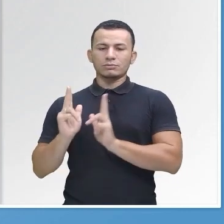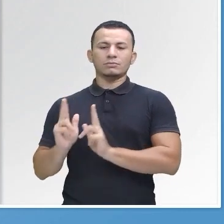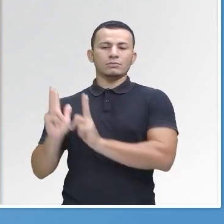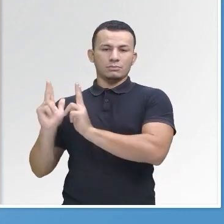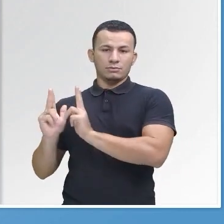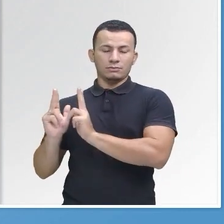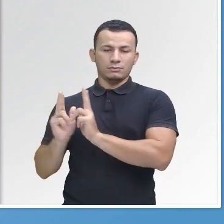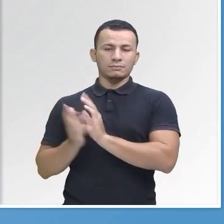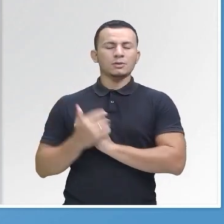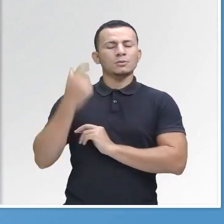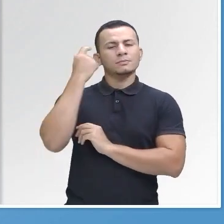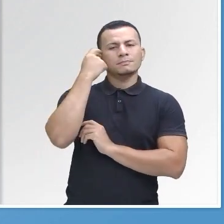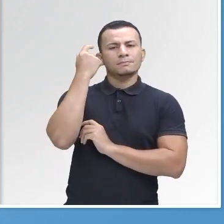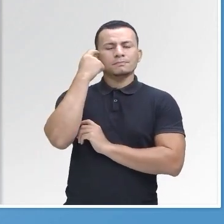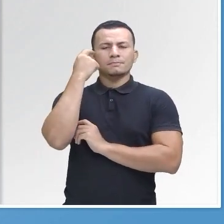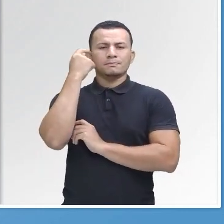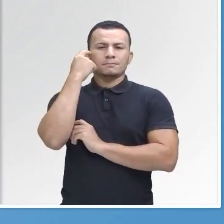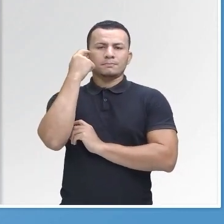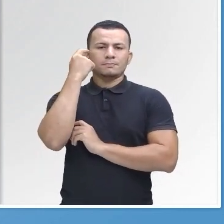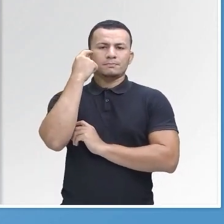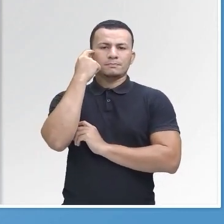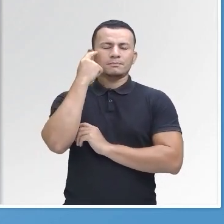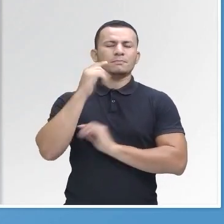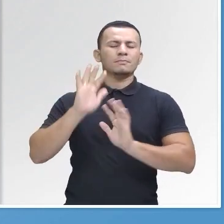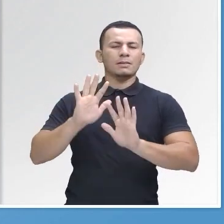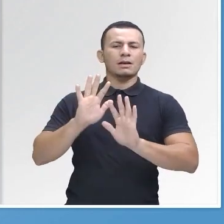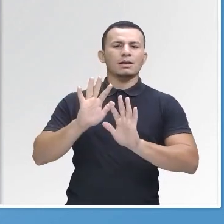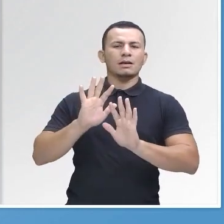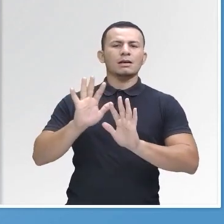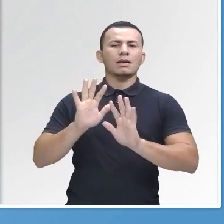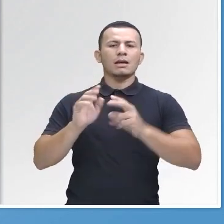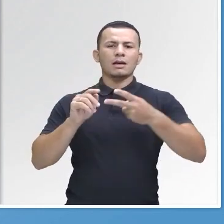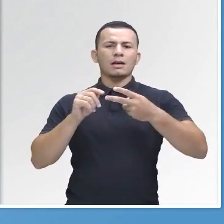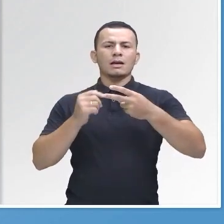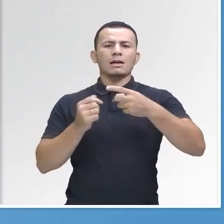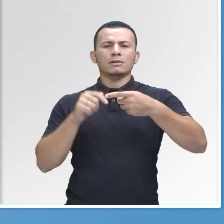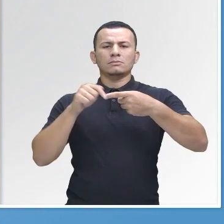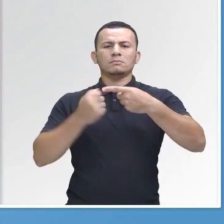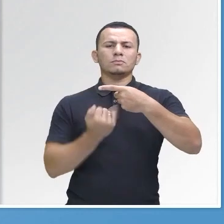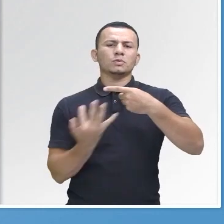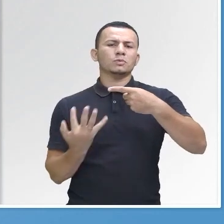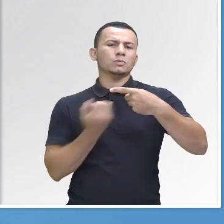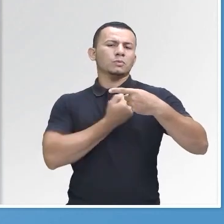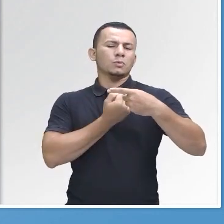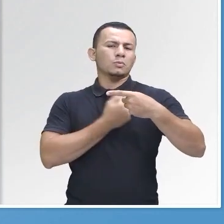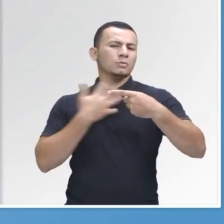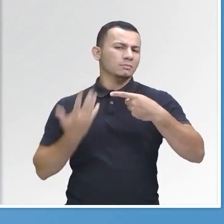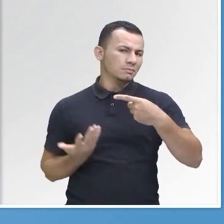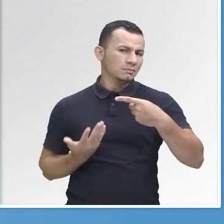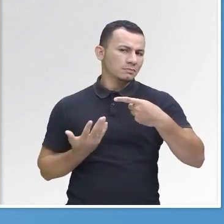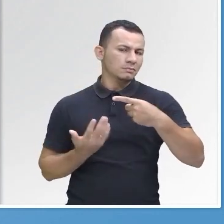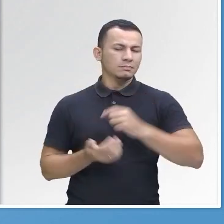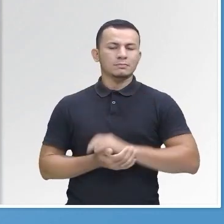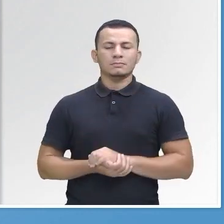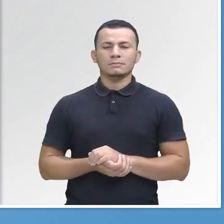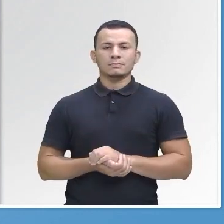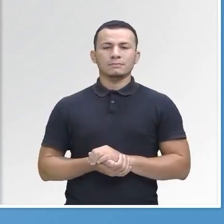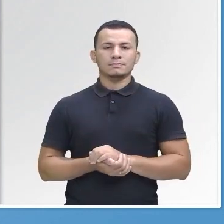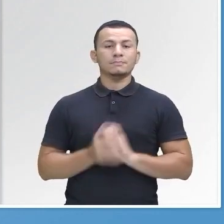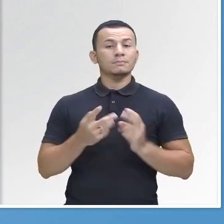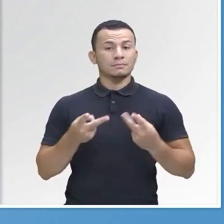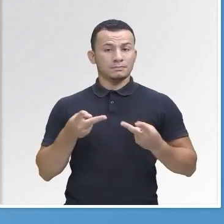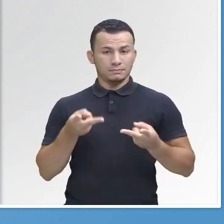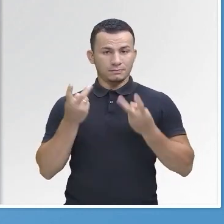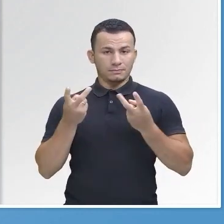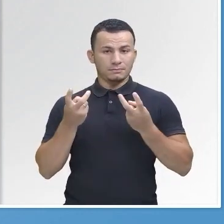vamos pensar no seguinte. Quem vai ser o nosso denominador aqui dessas frações? Bom, percebam o